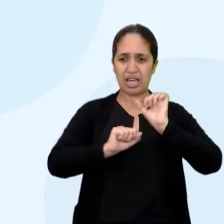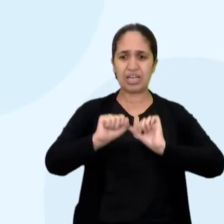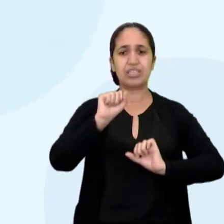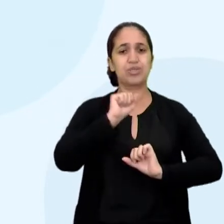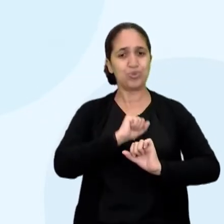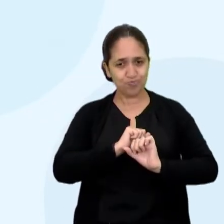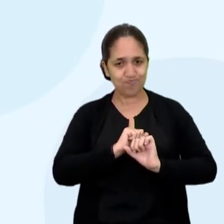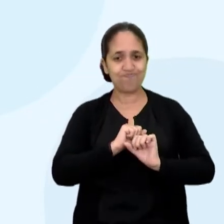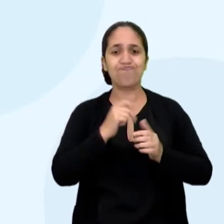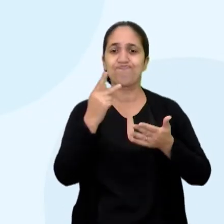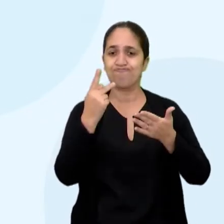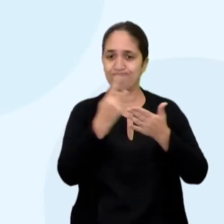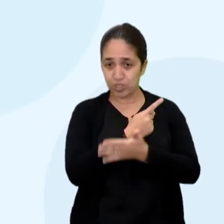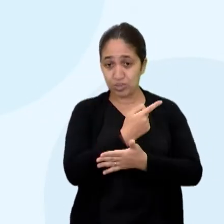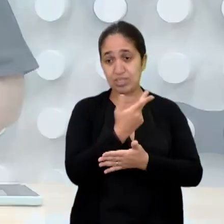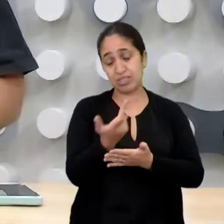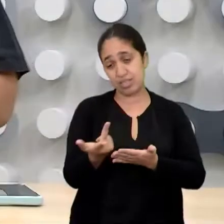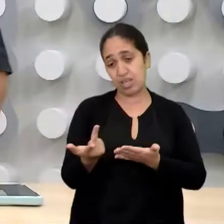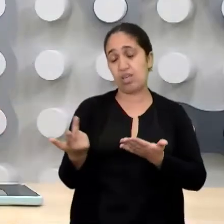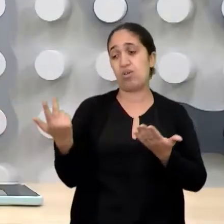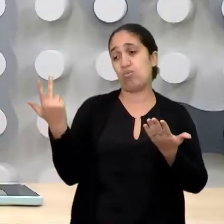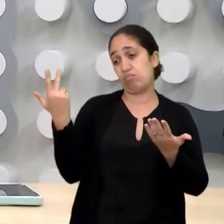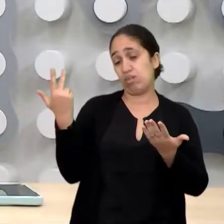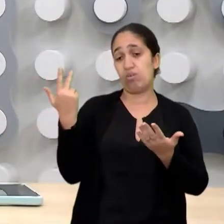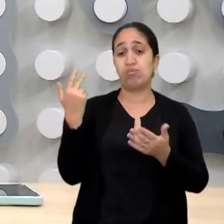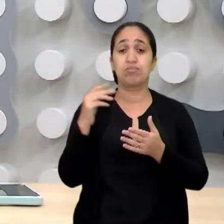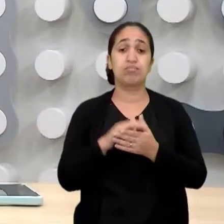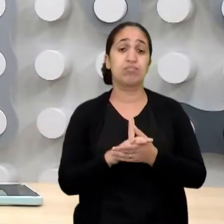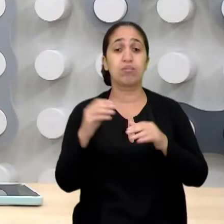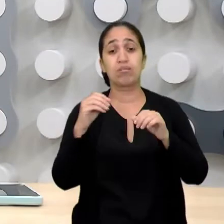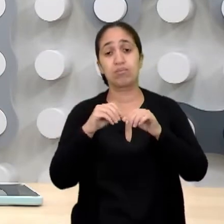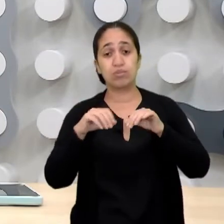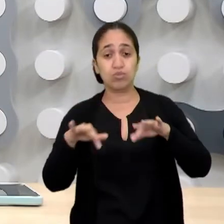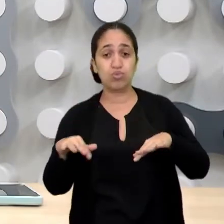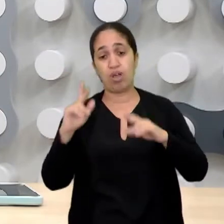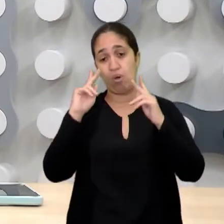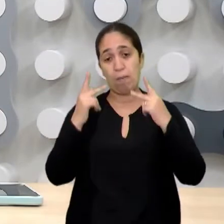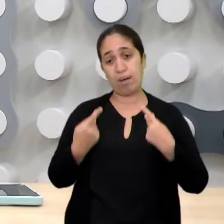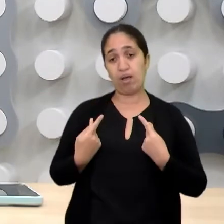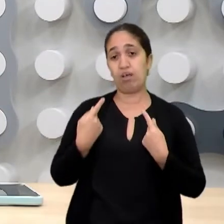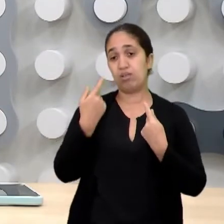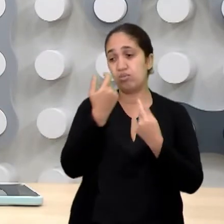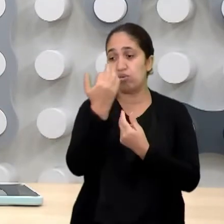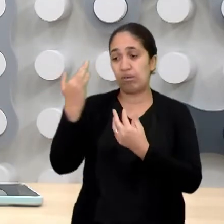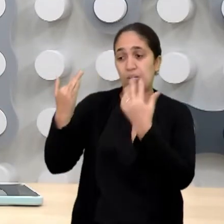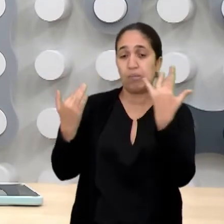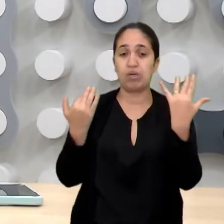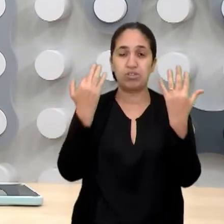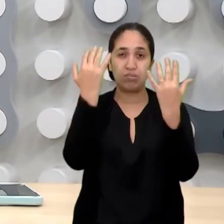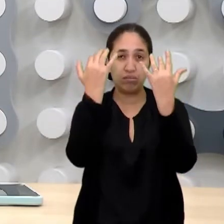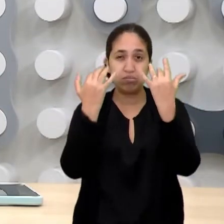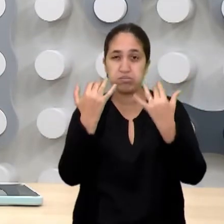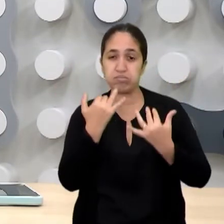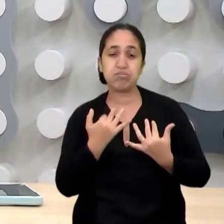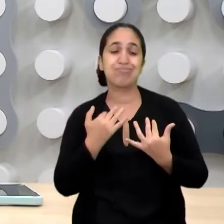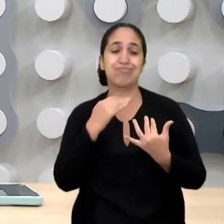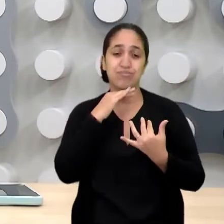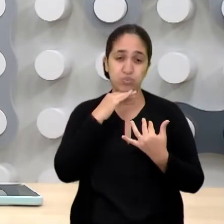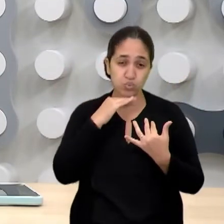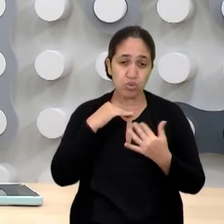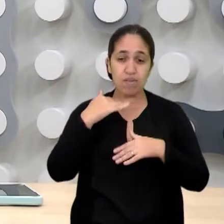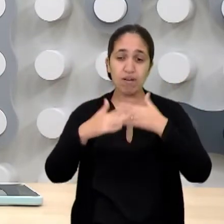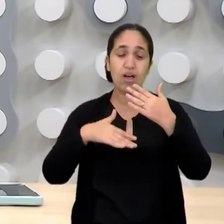aí, logicamente, afeta o ser humano, afeta o meio ambiente, ocasionando aí até mortes, né, e doenças que vão gerando aí